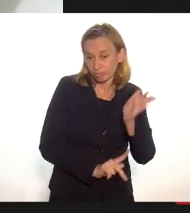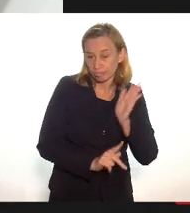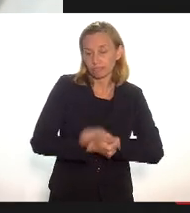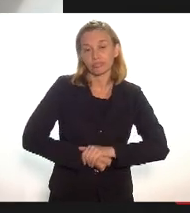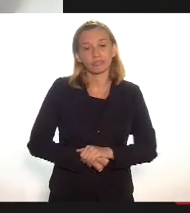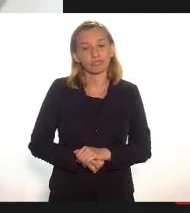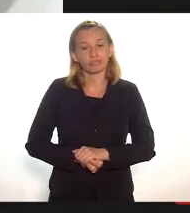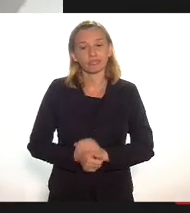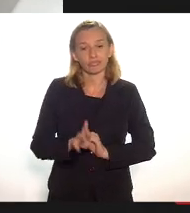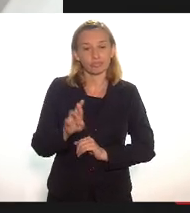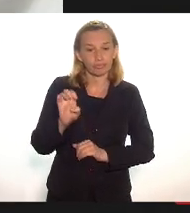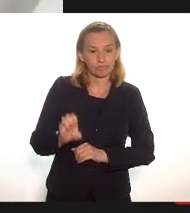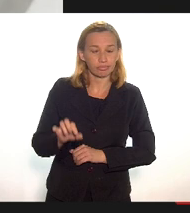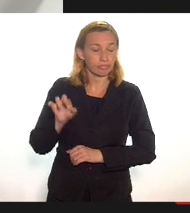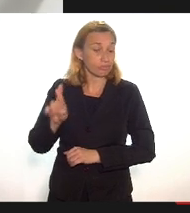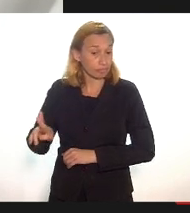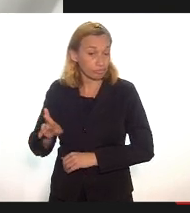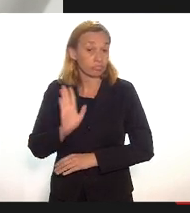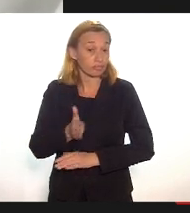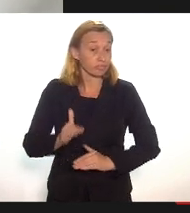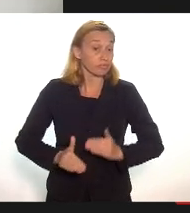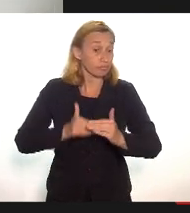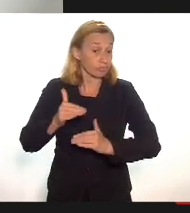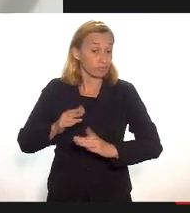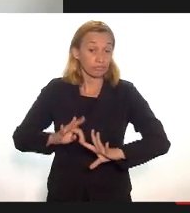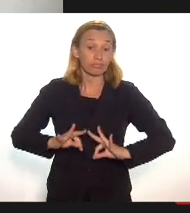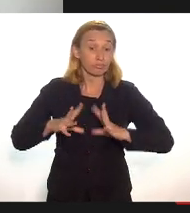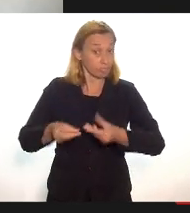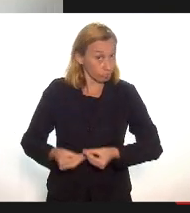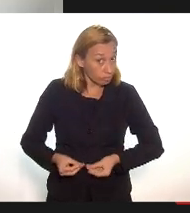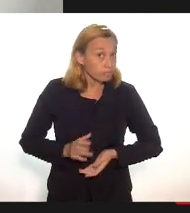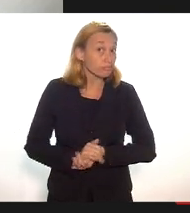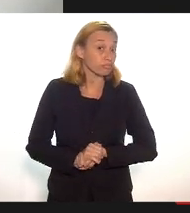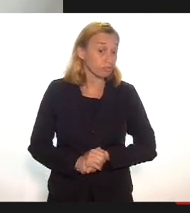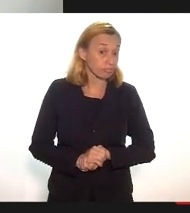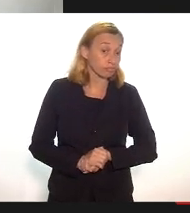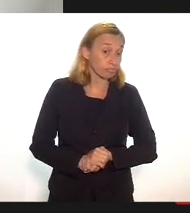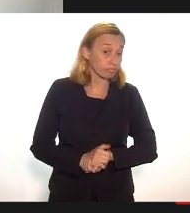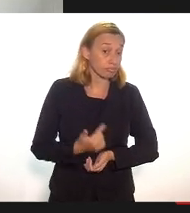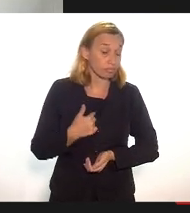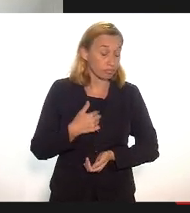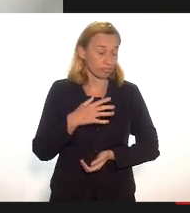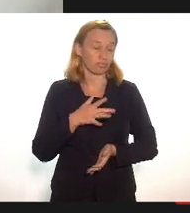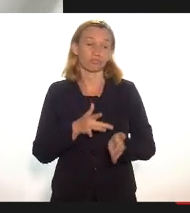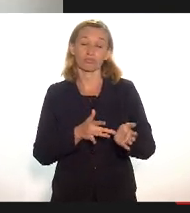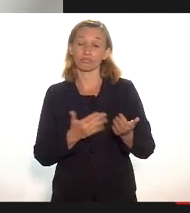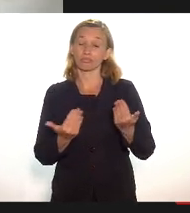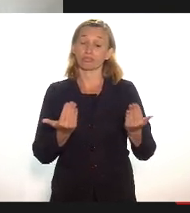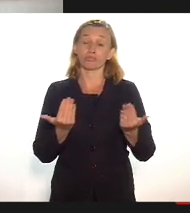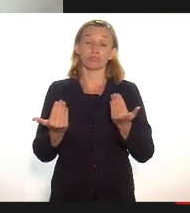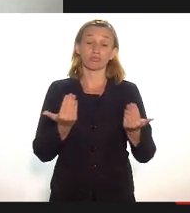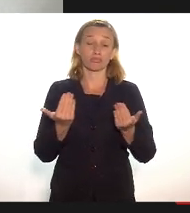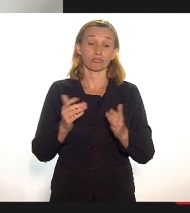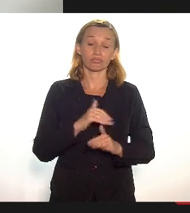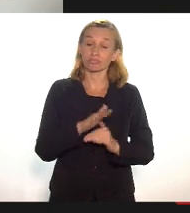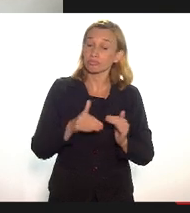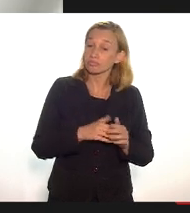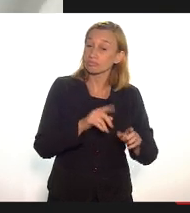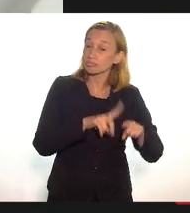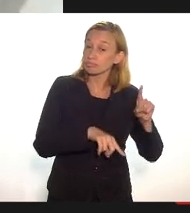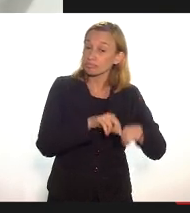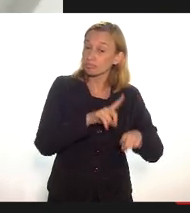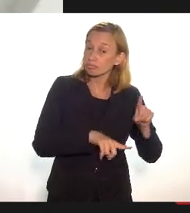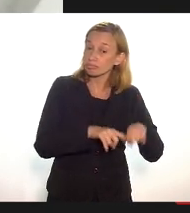A Rede Dor já avançou em tudo que pôde. Eu até desconfio que todos os equipamentos do